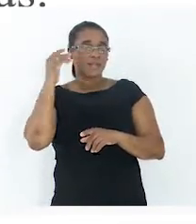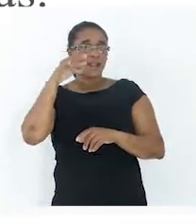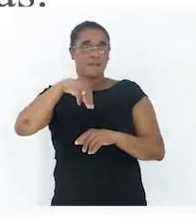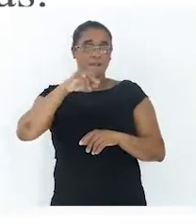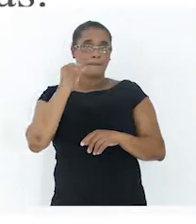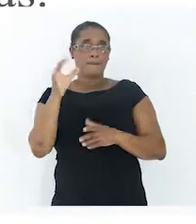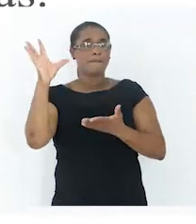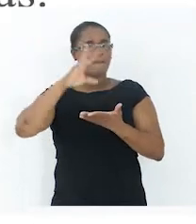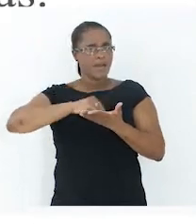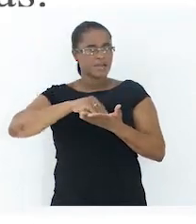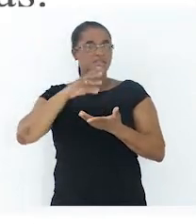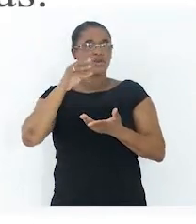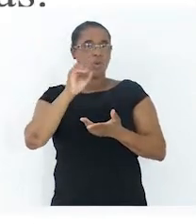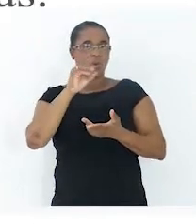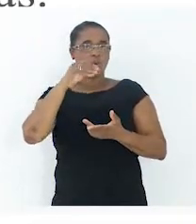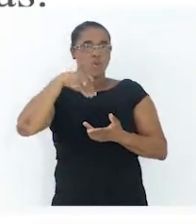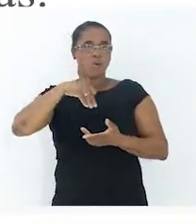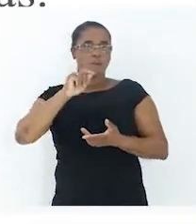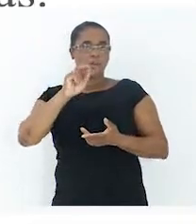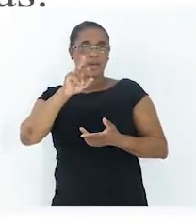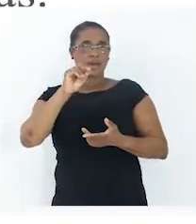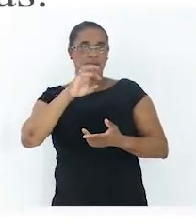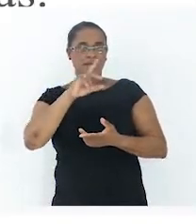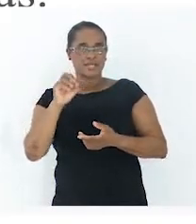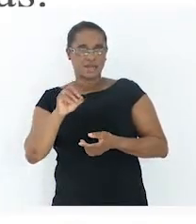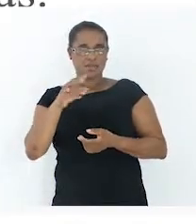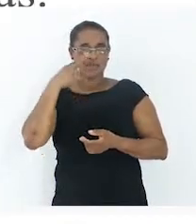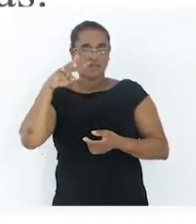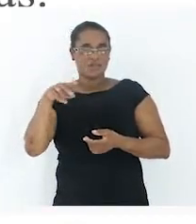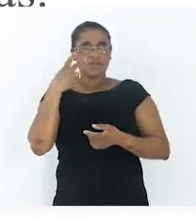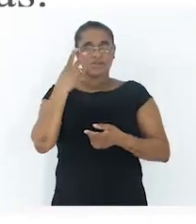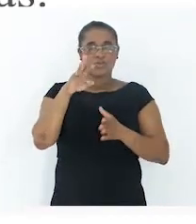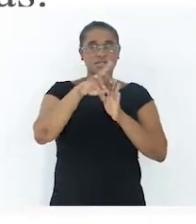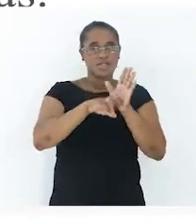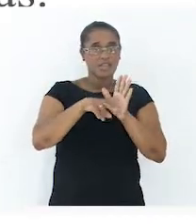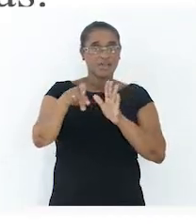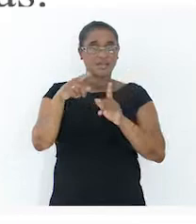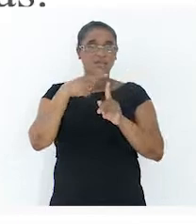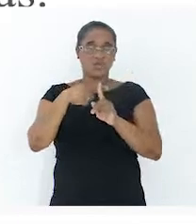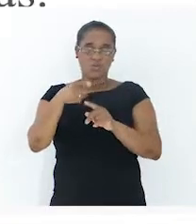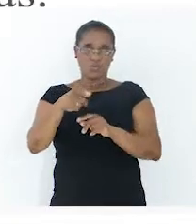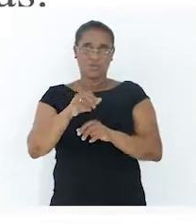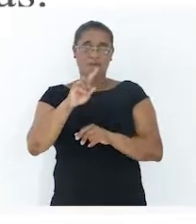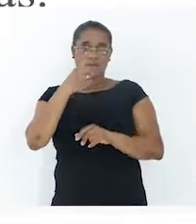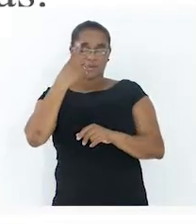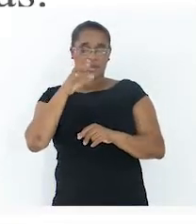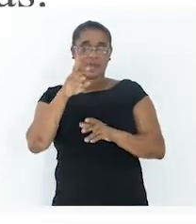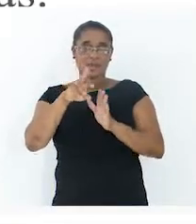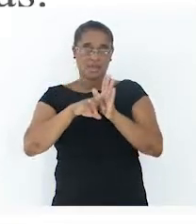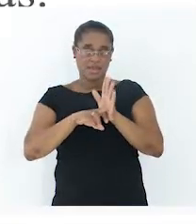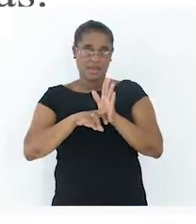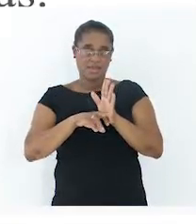operação. Vamos ver duas regras para essa soma. Primeira regra diz o seguinte: